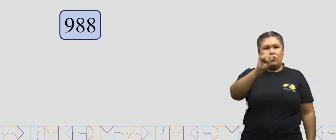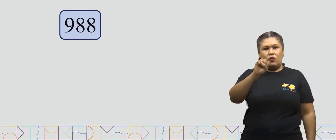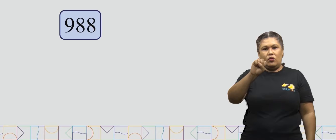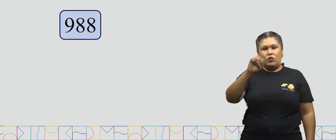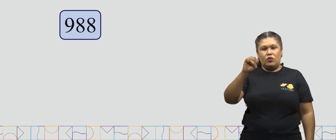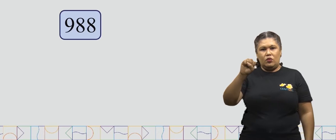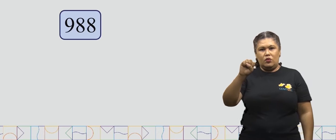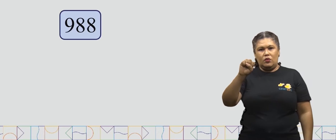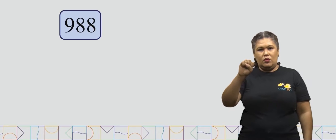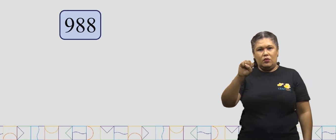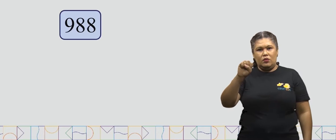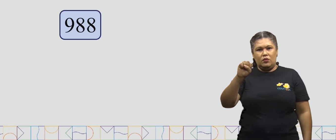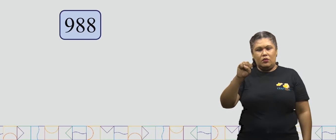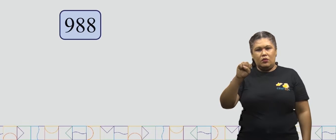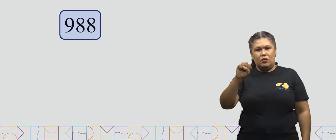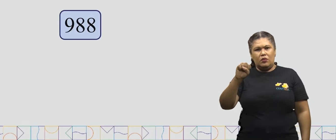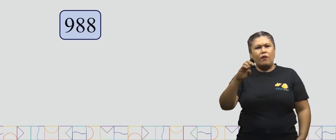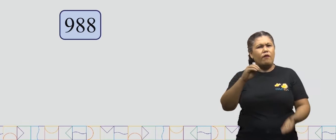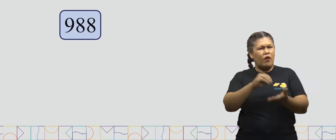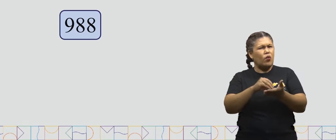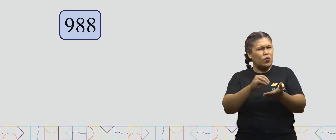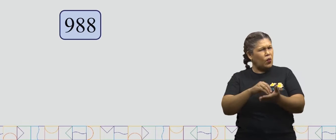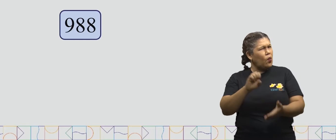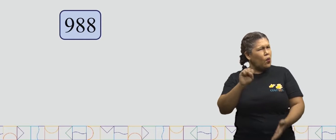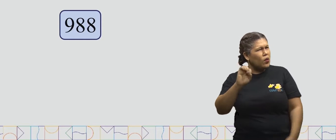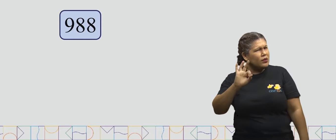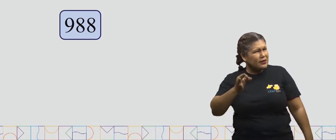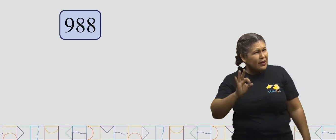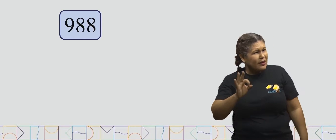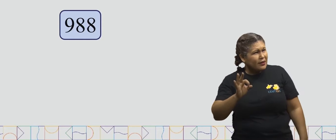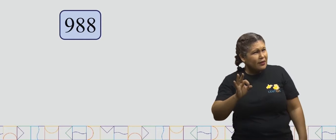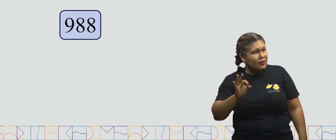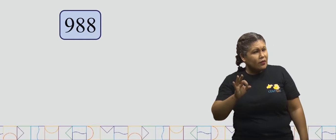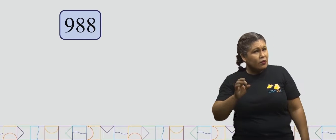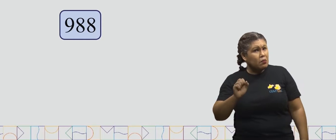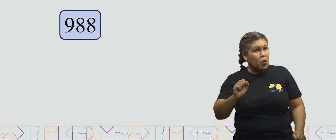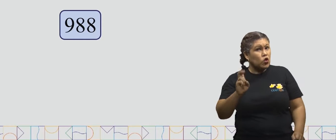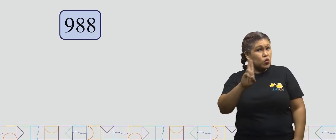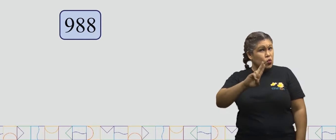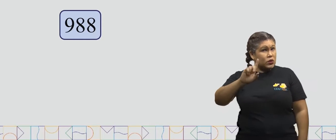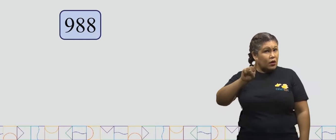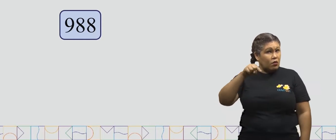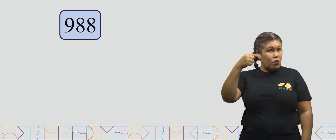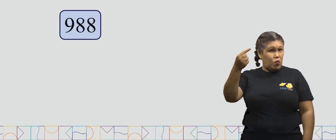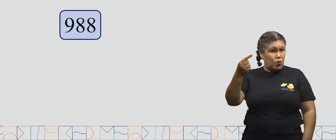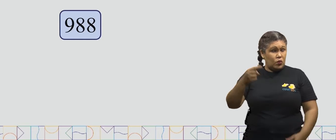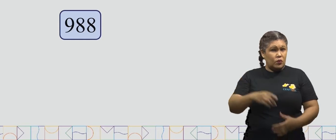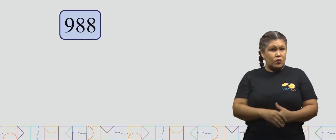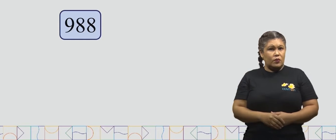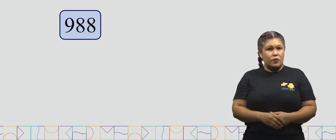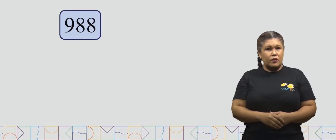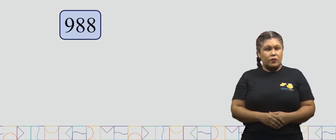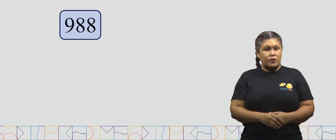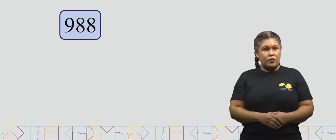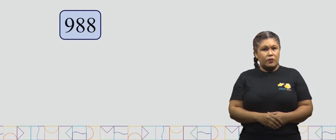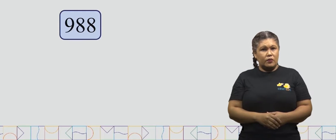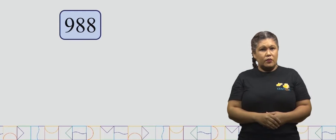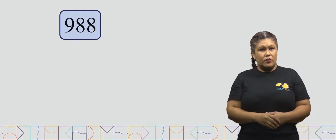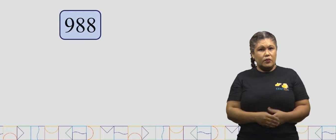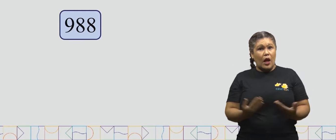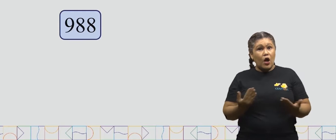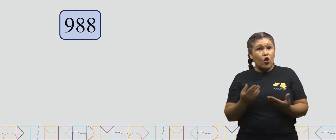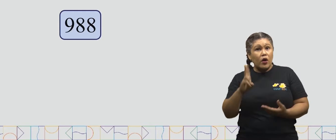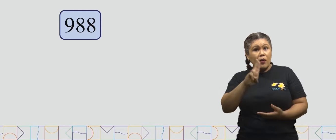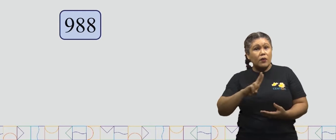988. Ainda sobrou um 8, então vamos usá-lo. Vamos pegar um